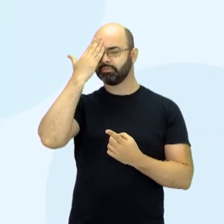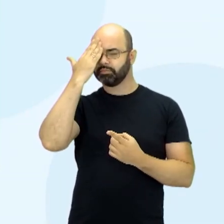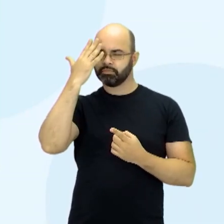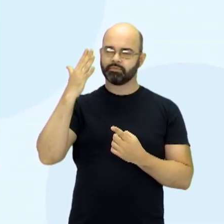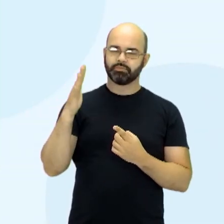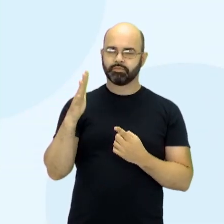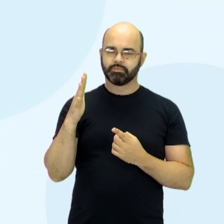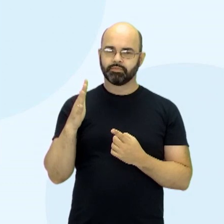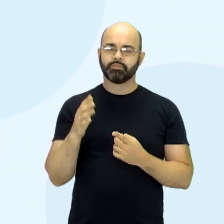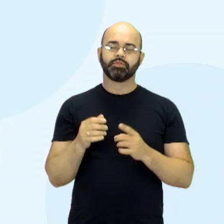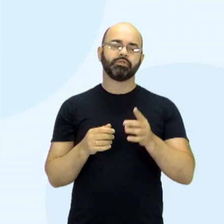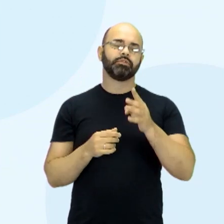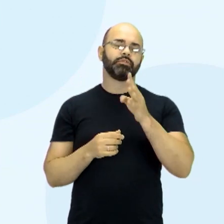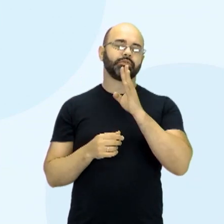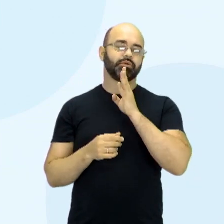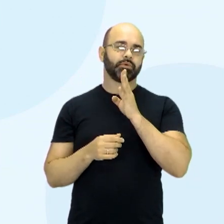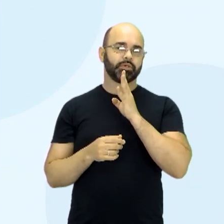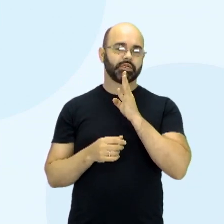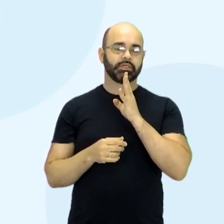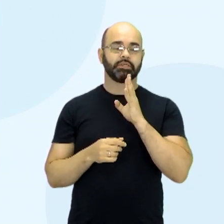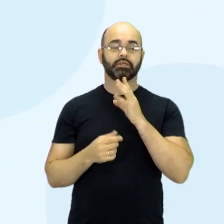novamente